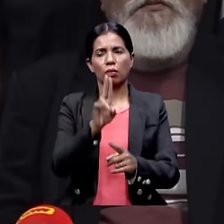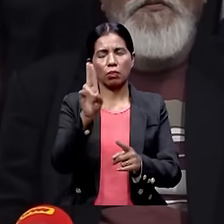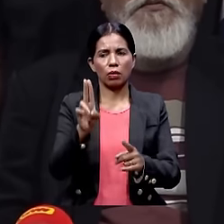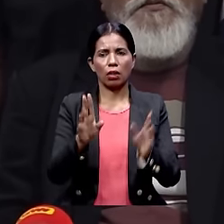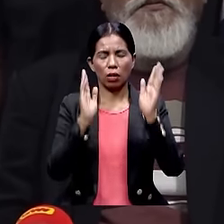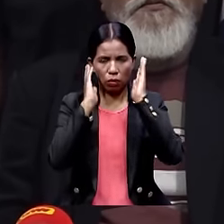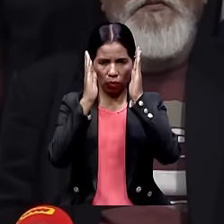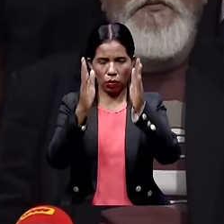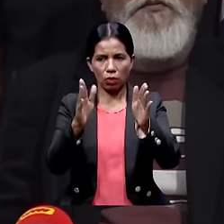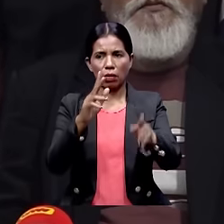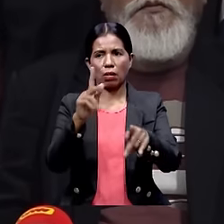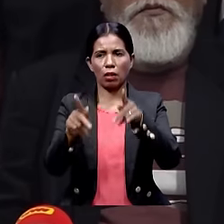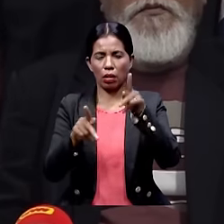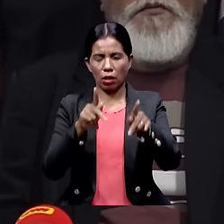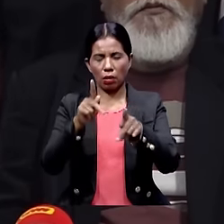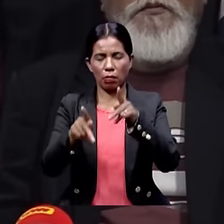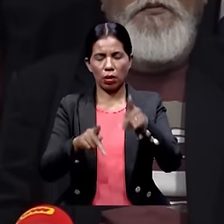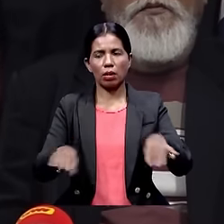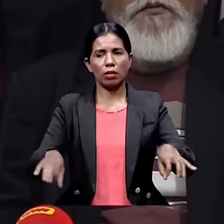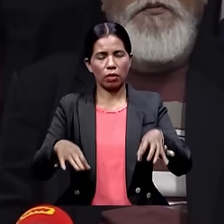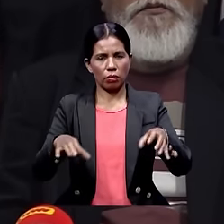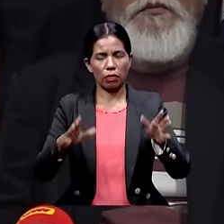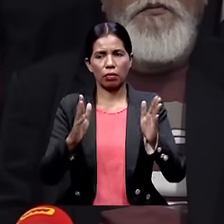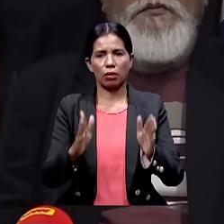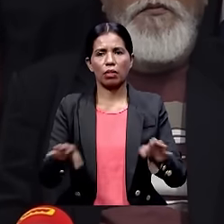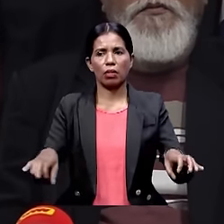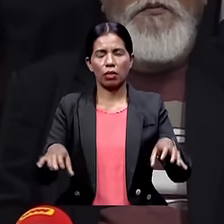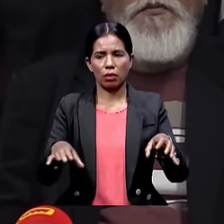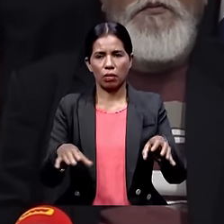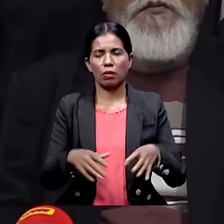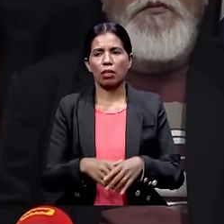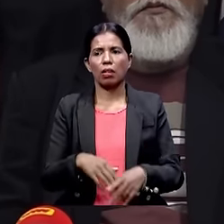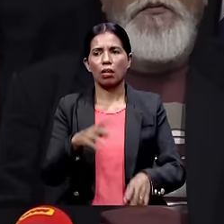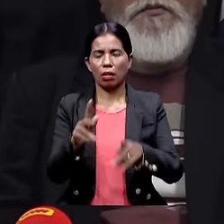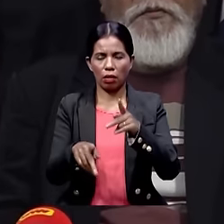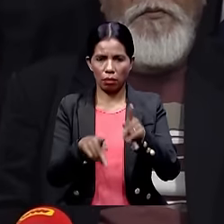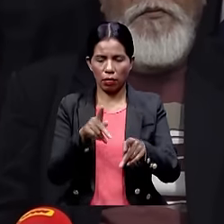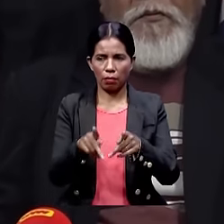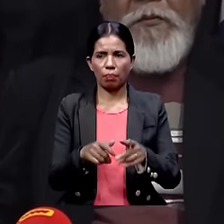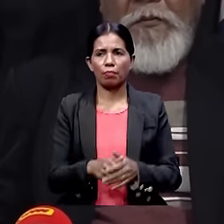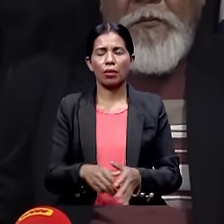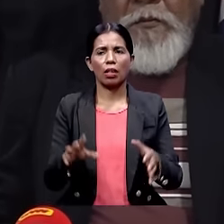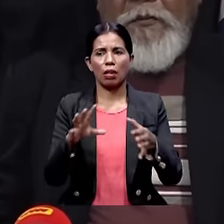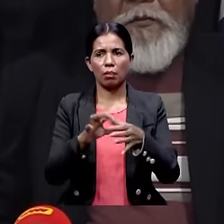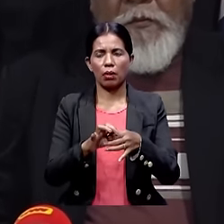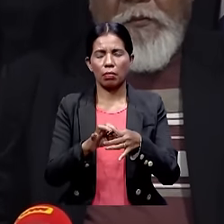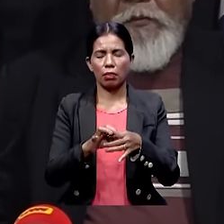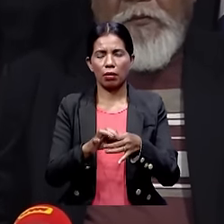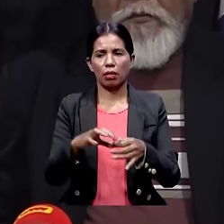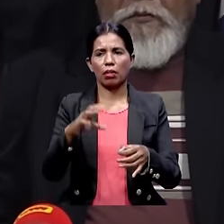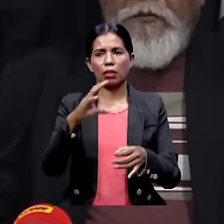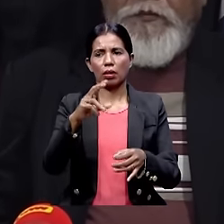ba emane ninia personalidad ninia, kata emane membro BRTT no